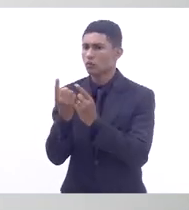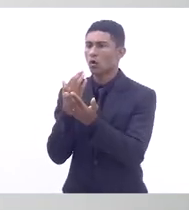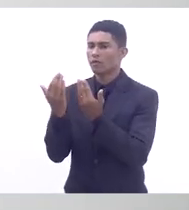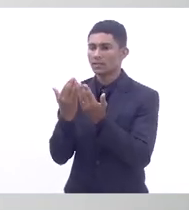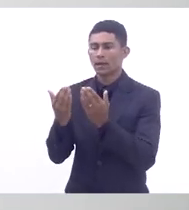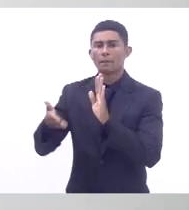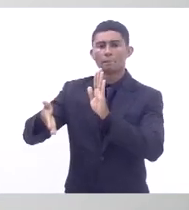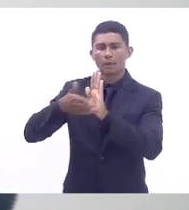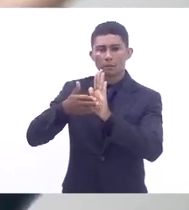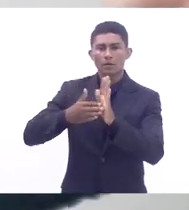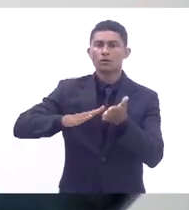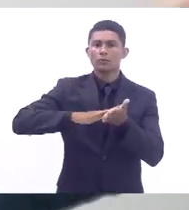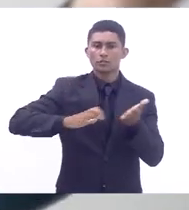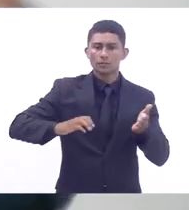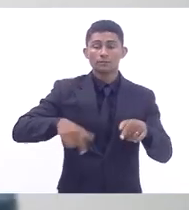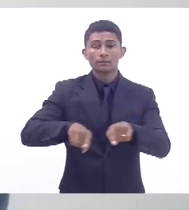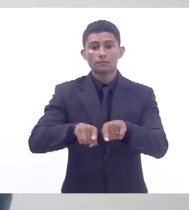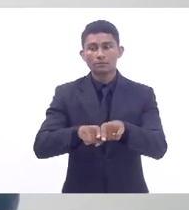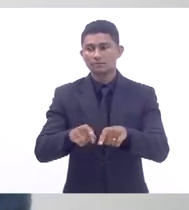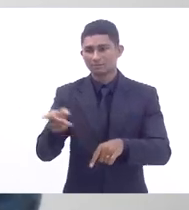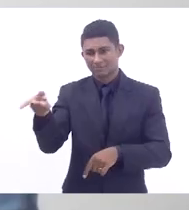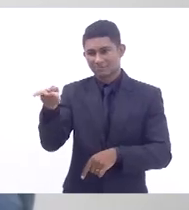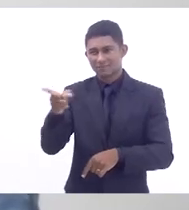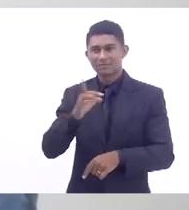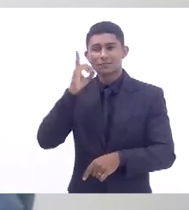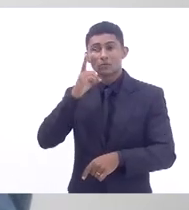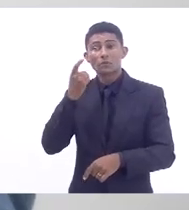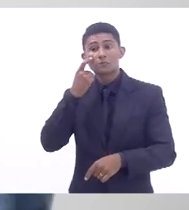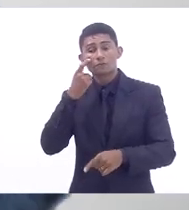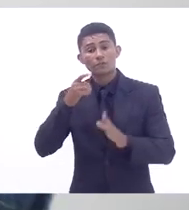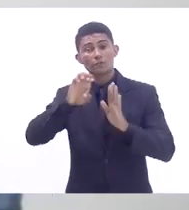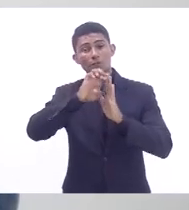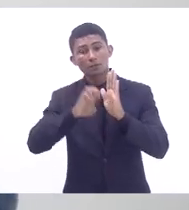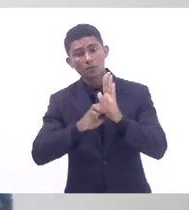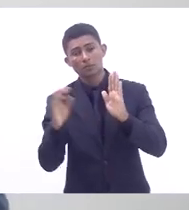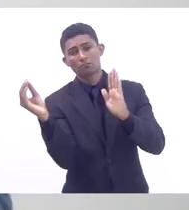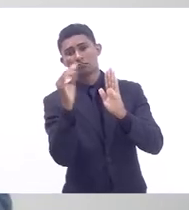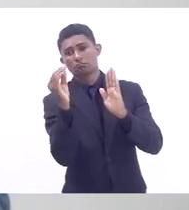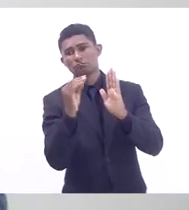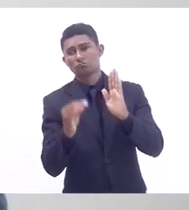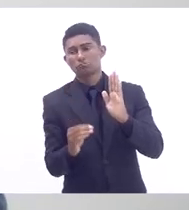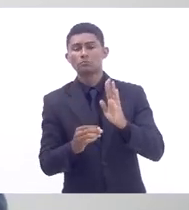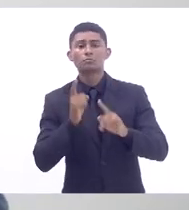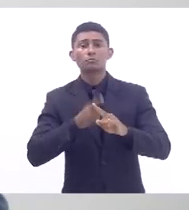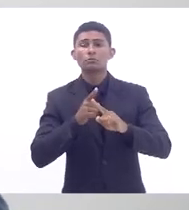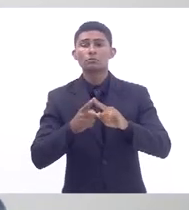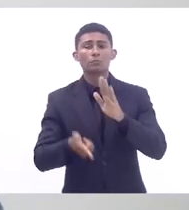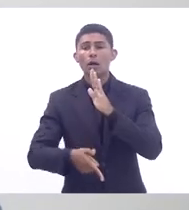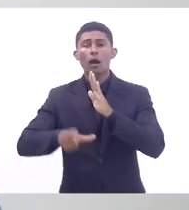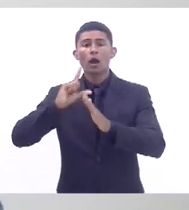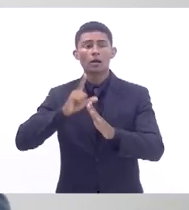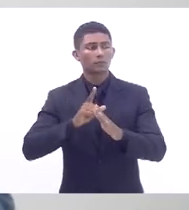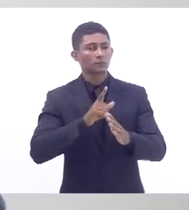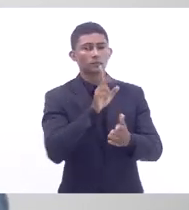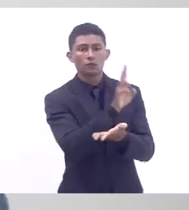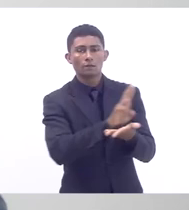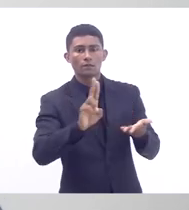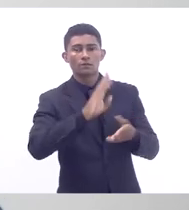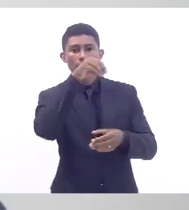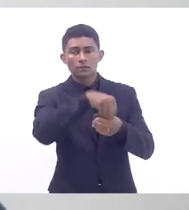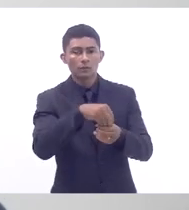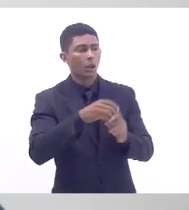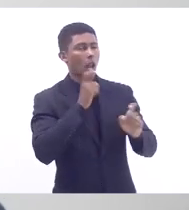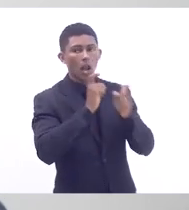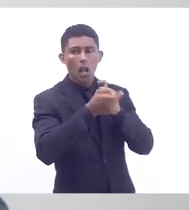solicitamos ao Deputado vai ideia que Serafina e colocar emenda porque exatamente não foi discutido dentro da Universidade que